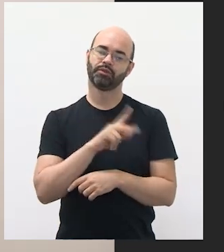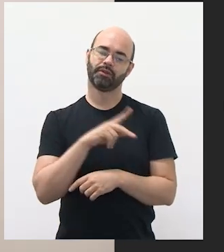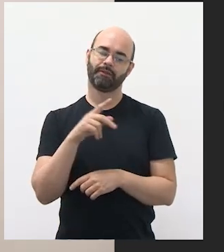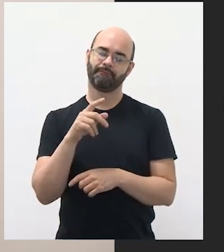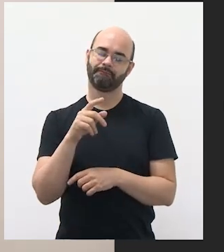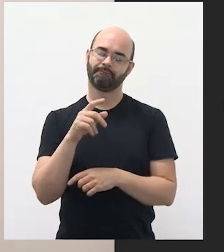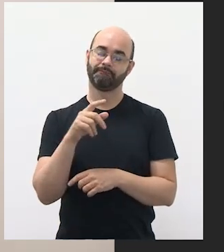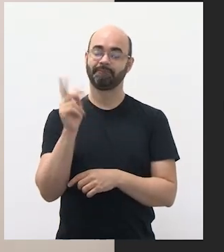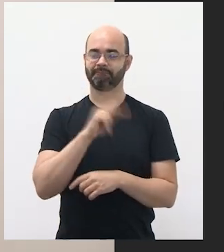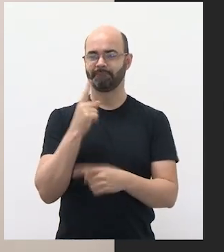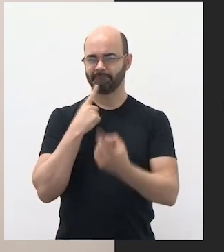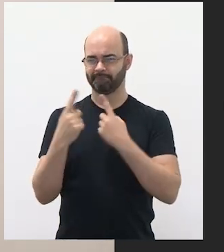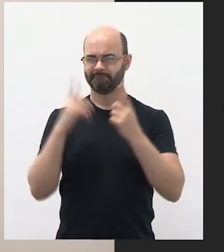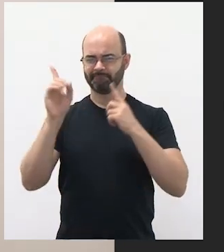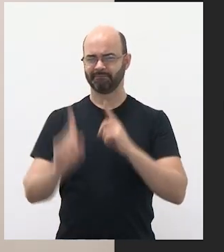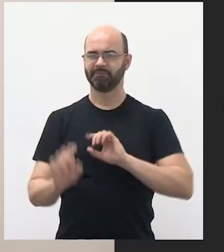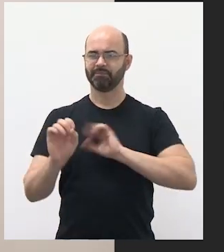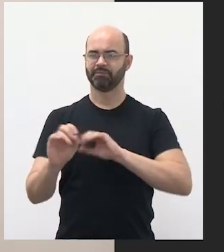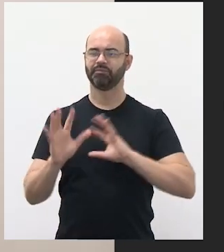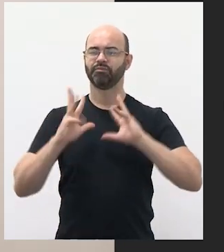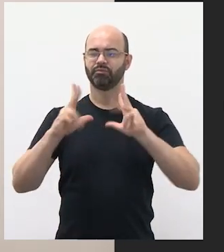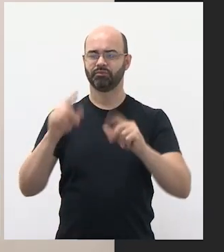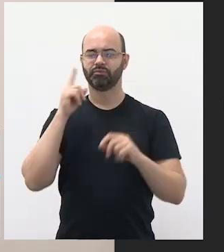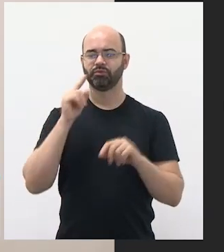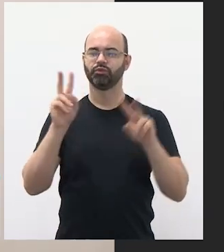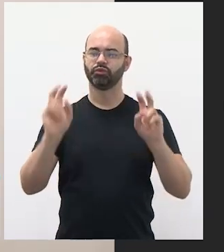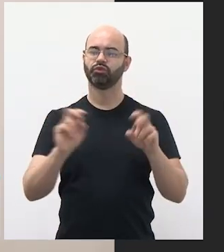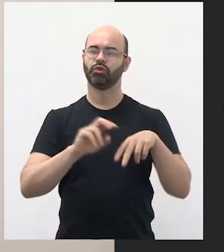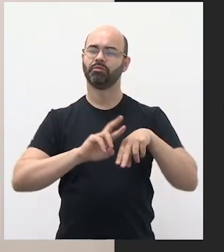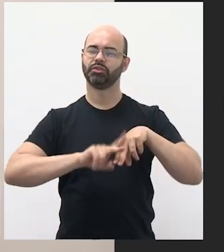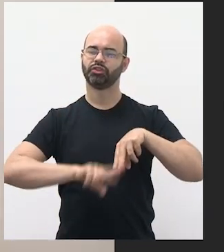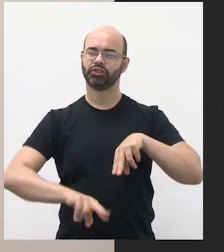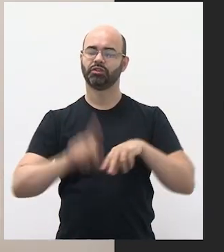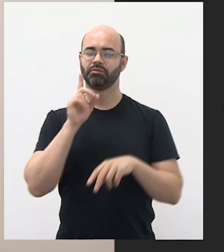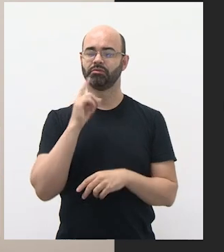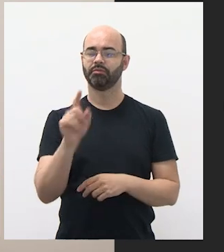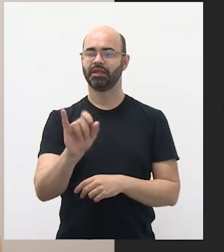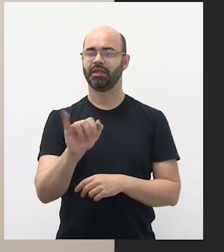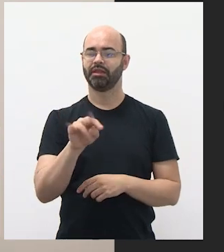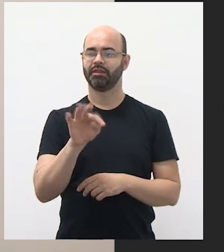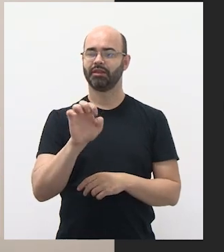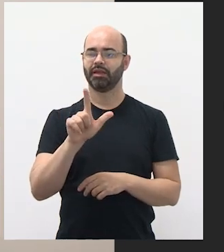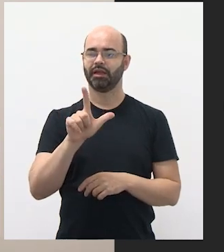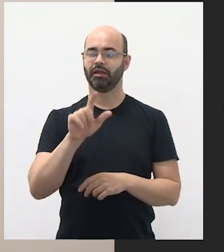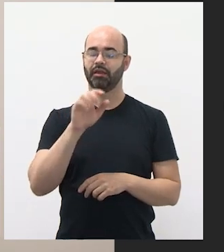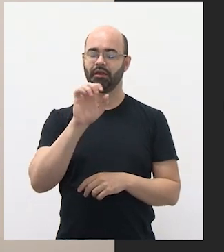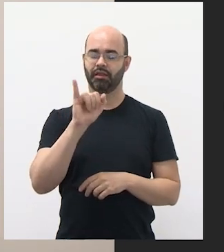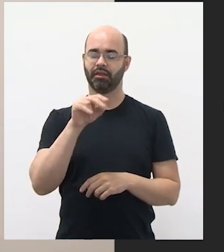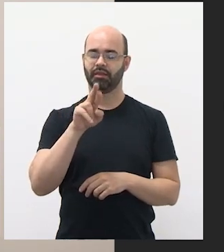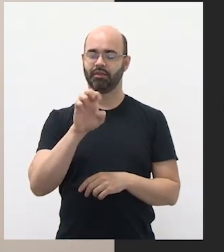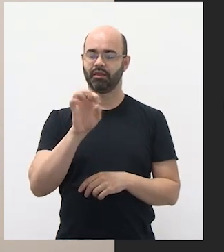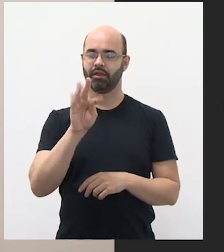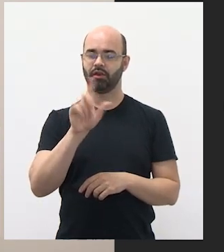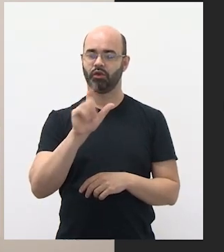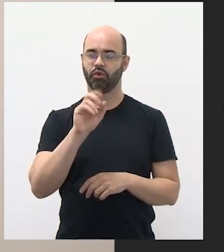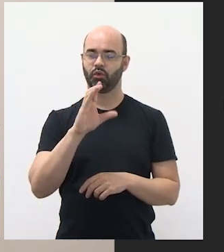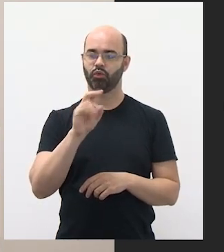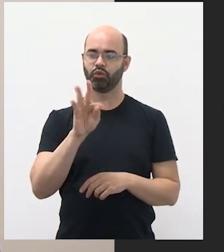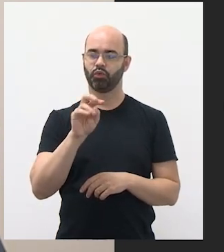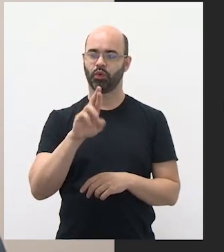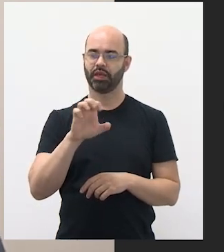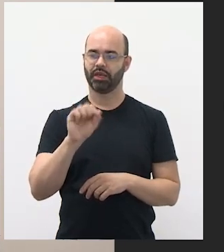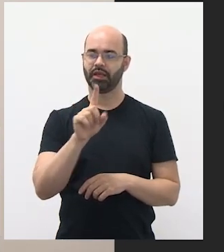diretorias do ensino do Estado possuem esses interlocutores, que os coordenadores podem procurar, podem conversar, para ir pensar